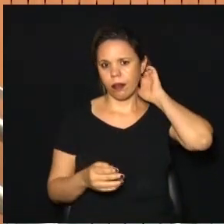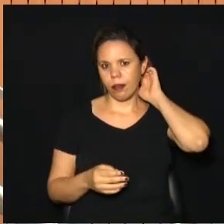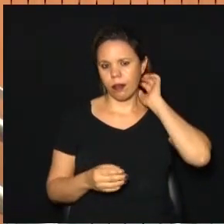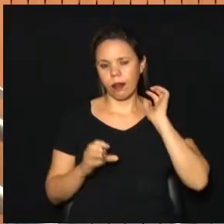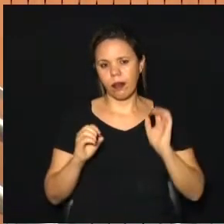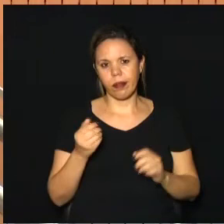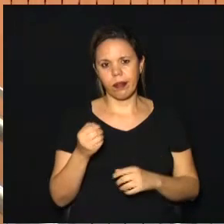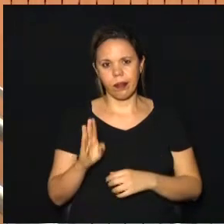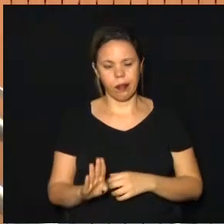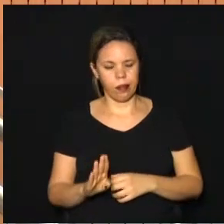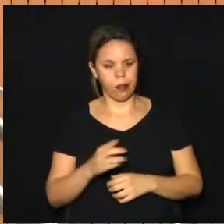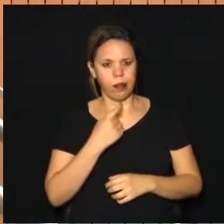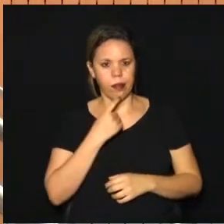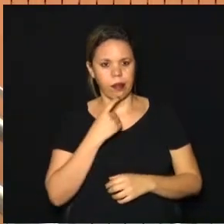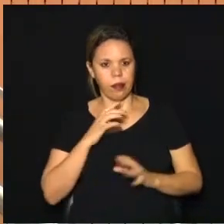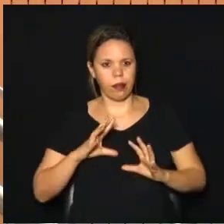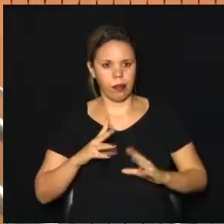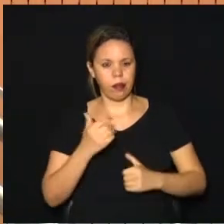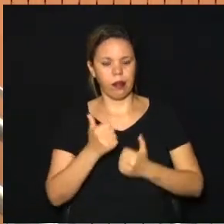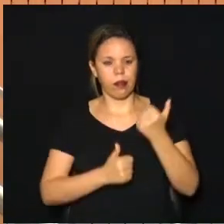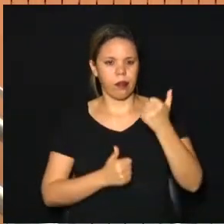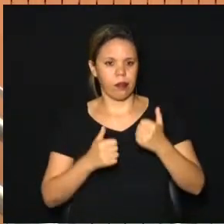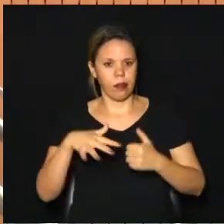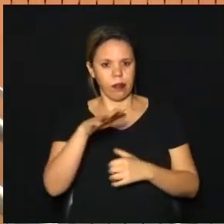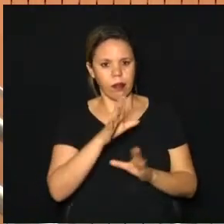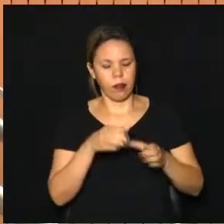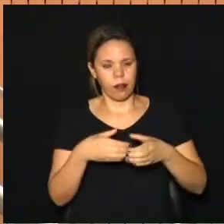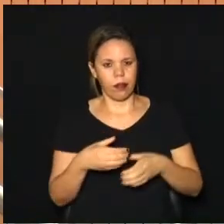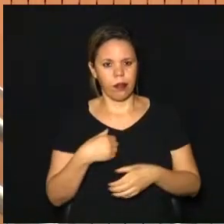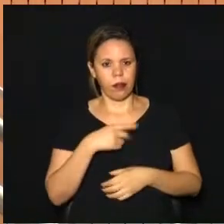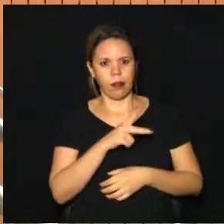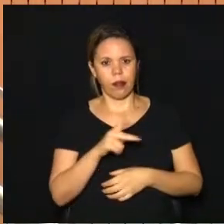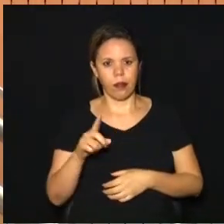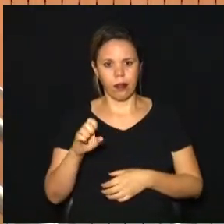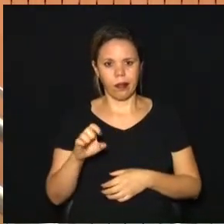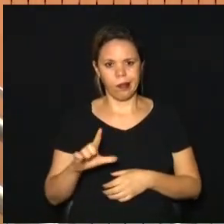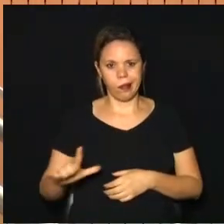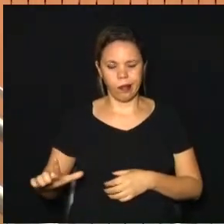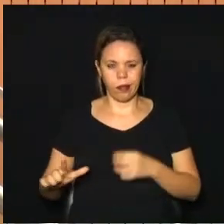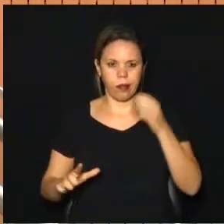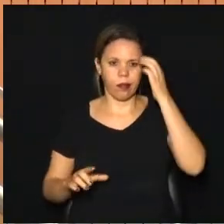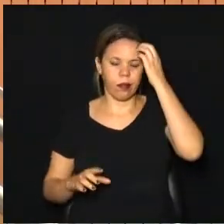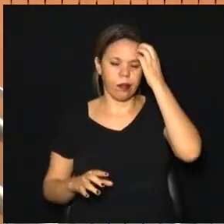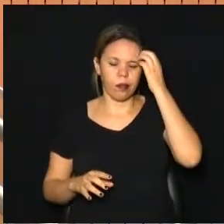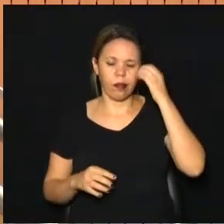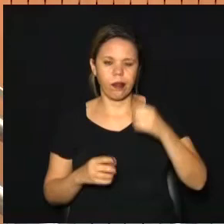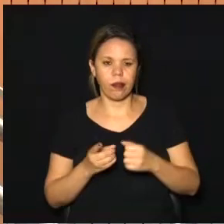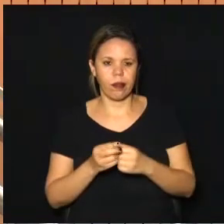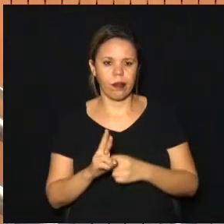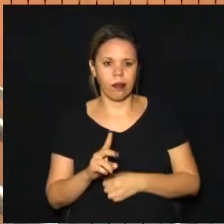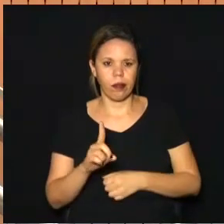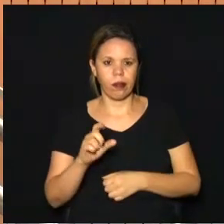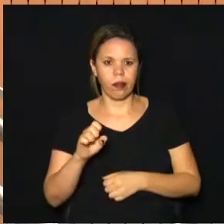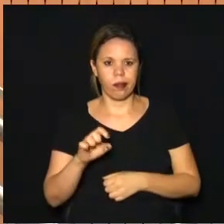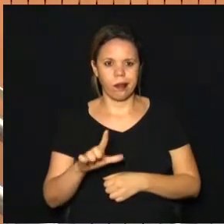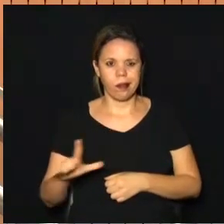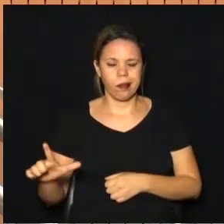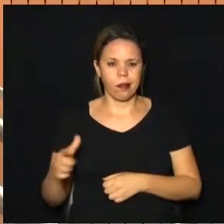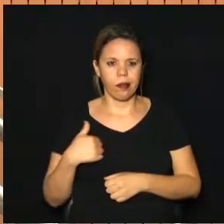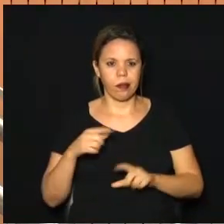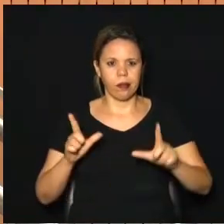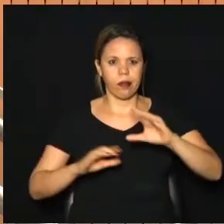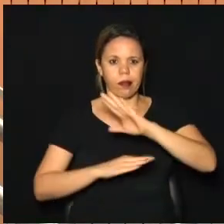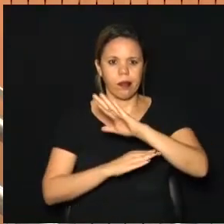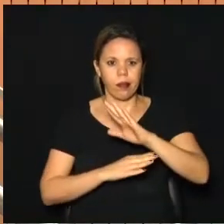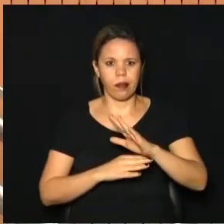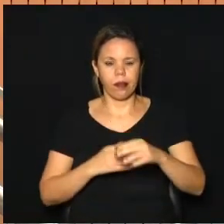OAB Campinas, né, toda a diretoria da OAB Campinas, na pessoa do nosso presidente Daniel Blixen, Dr. Daniel Blixen, a TV Câmara